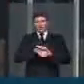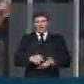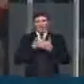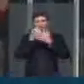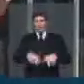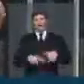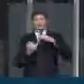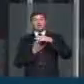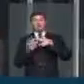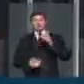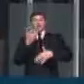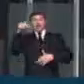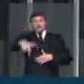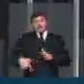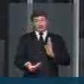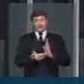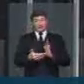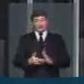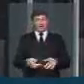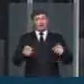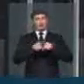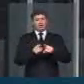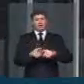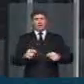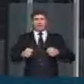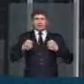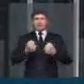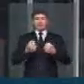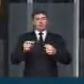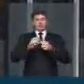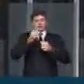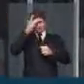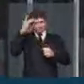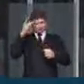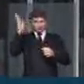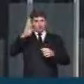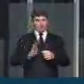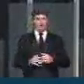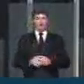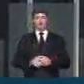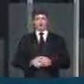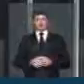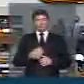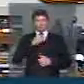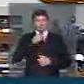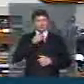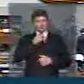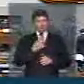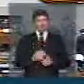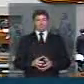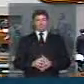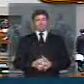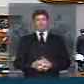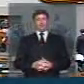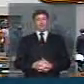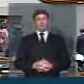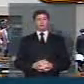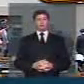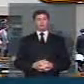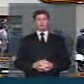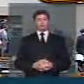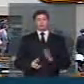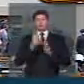órgão recém-nascido na Câmara e que tem se dedicado a apoiar os autores brasileiros. Muito obrigado, senhor presidente. Deputado federal Vitor Felipe, votou no partido do presidente.